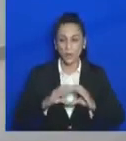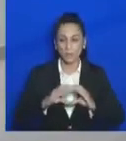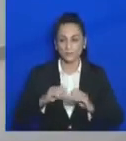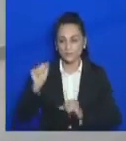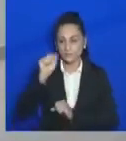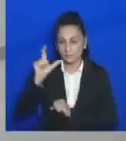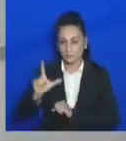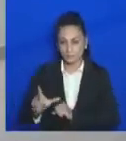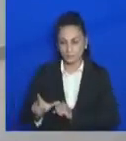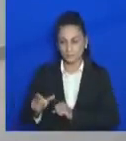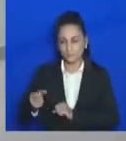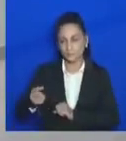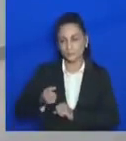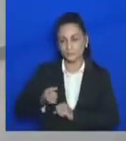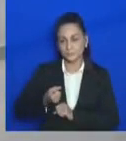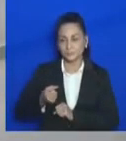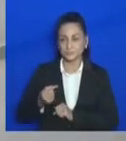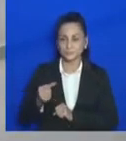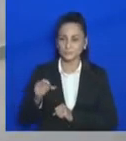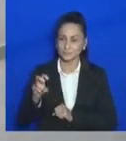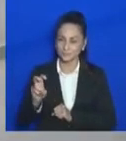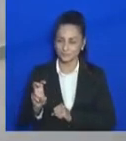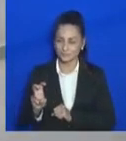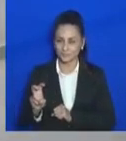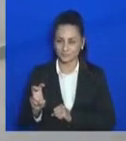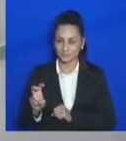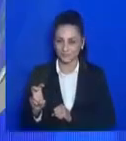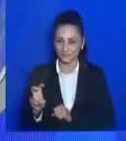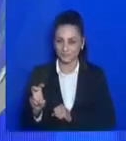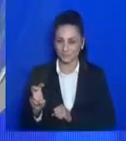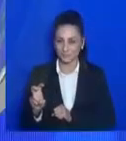Bola azul número 5.